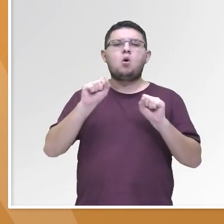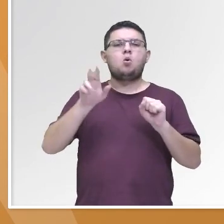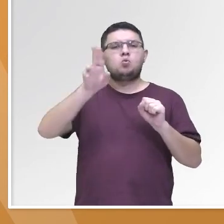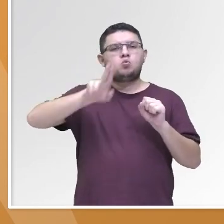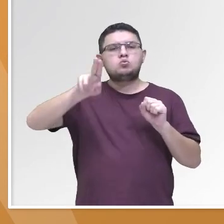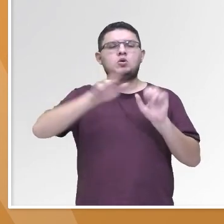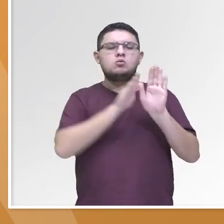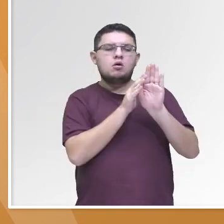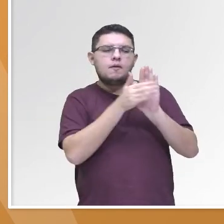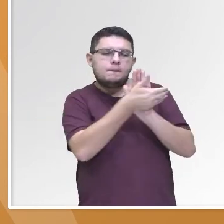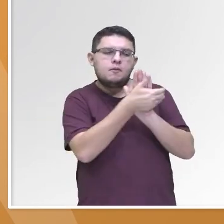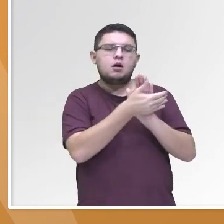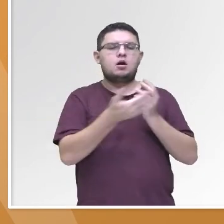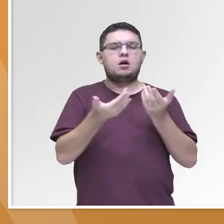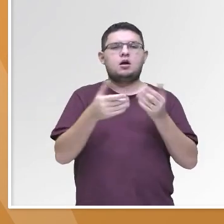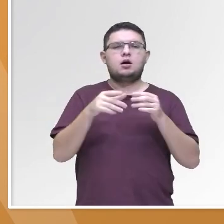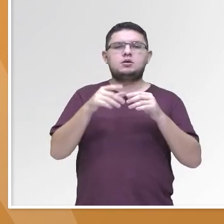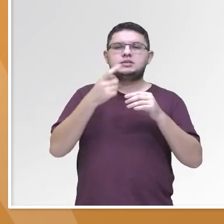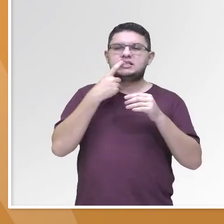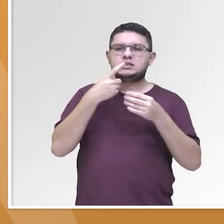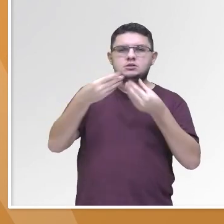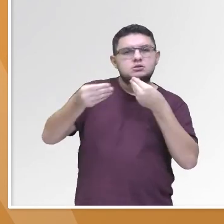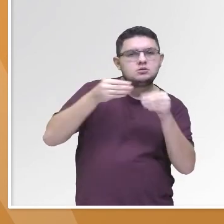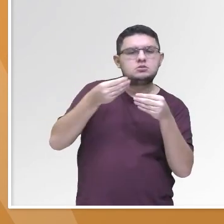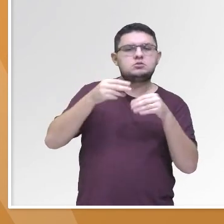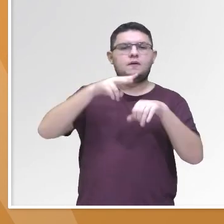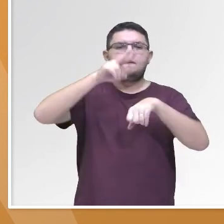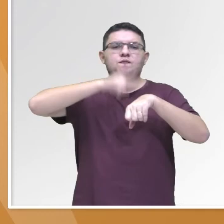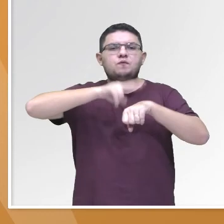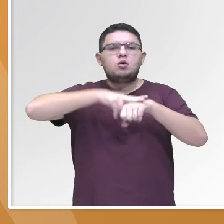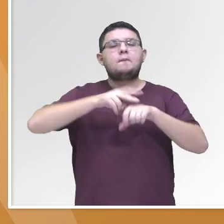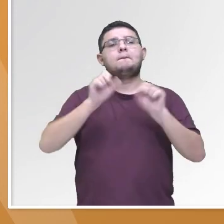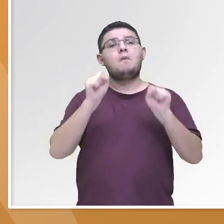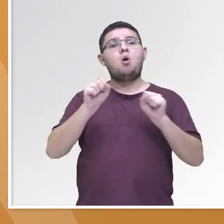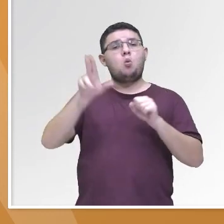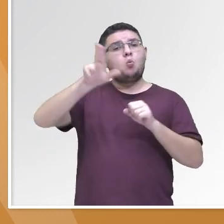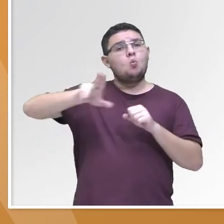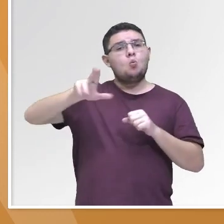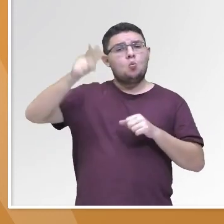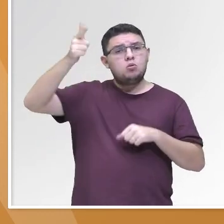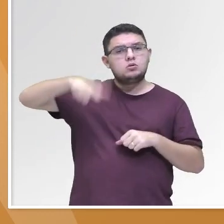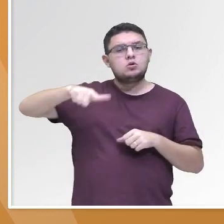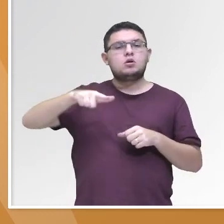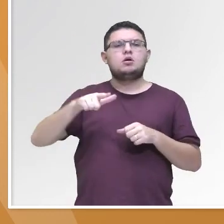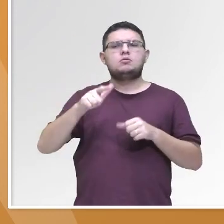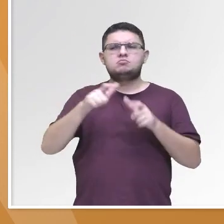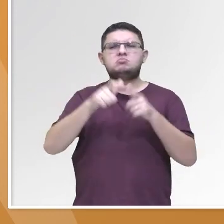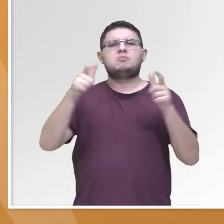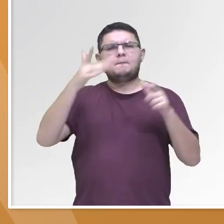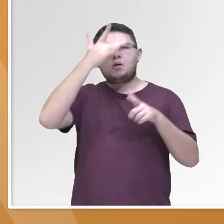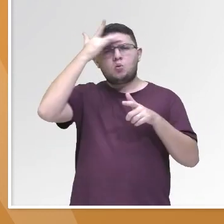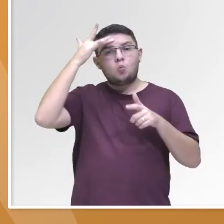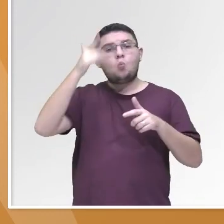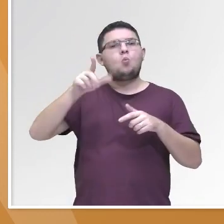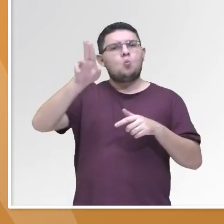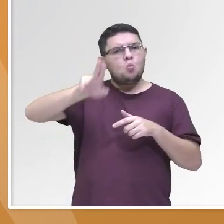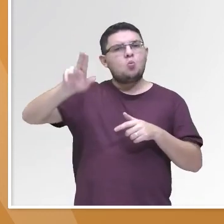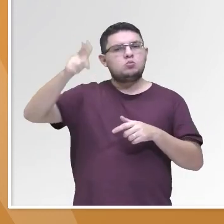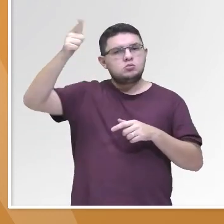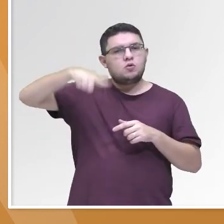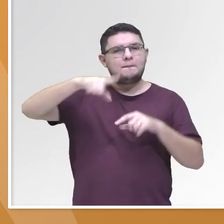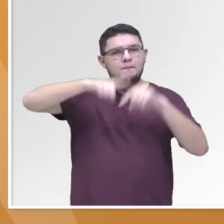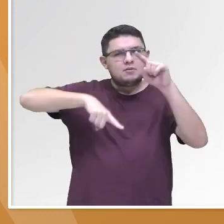os plásticos, os vidros. Muita gente acaba fazendo isso, né? De reutilizar esse material, né?